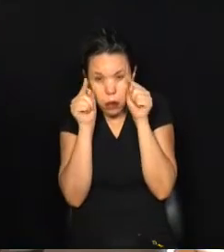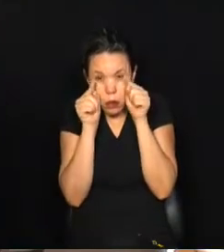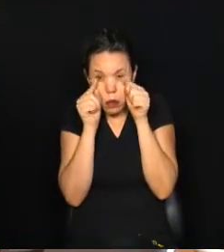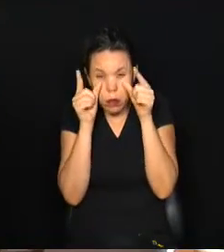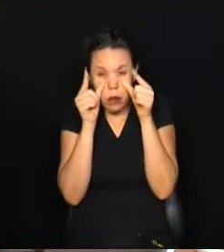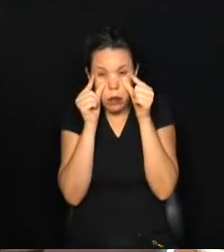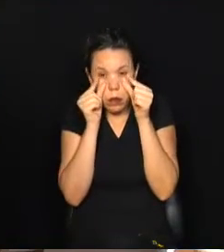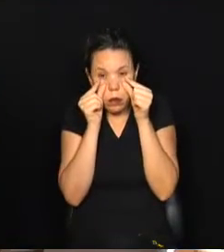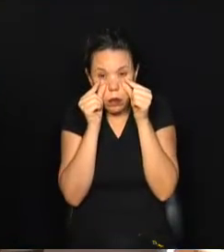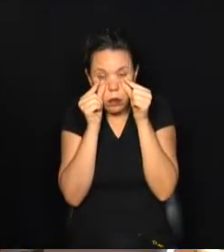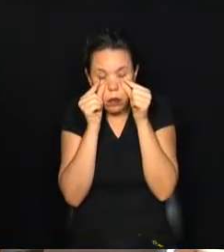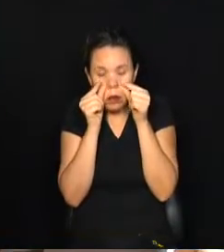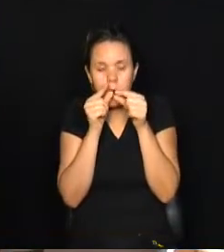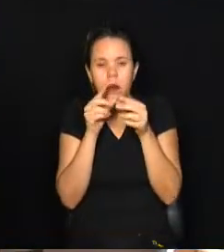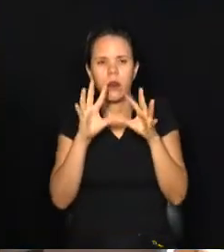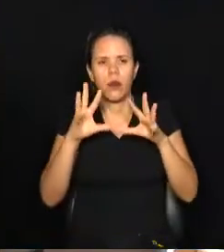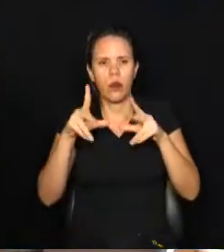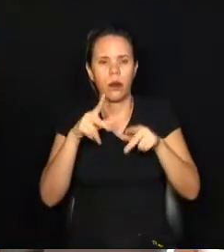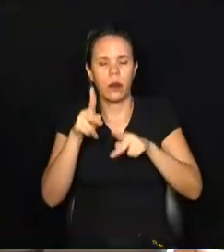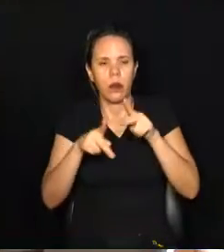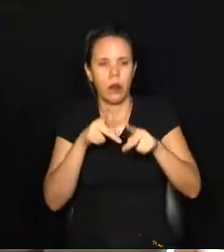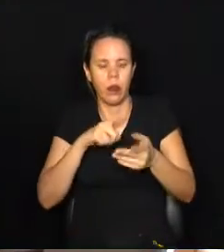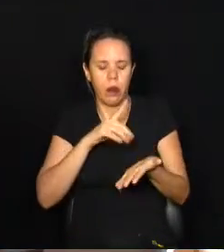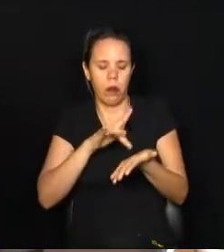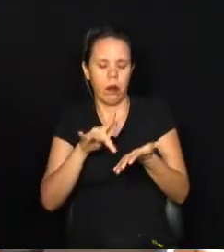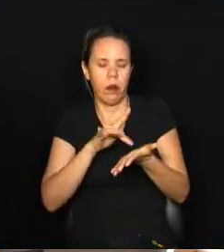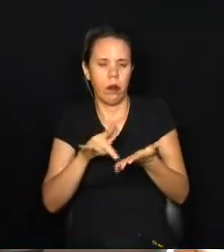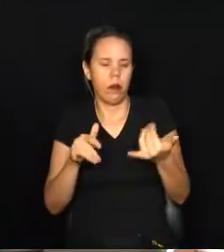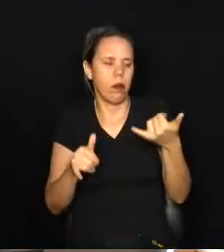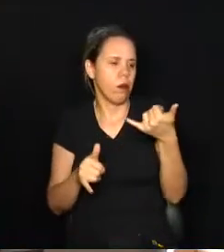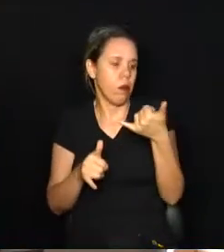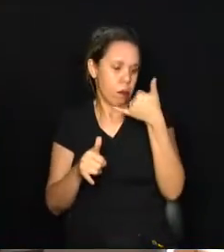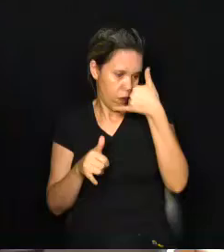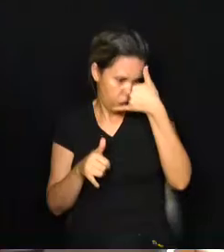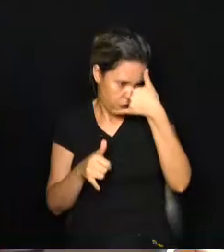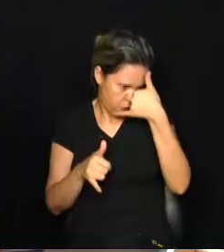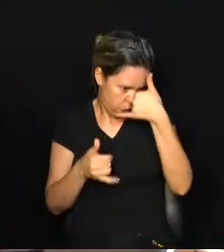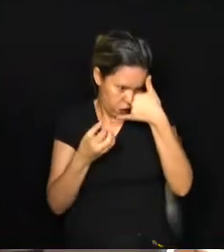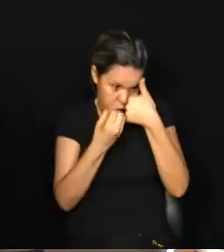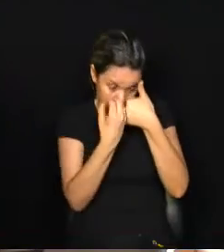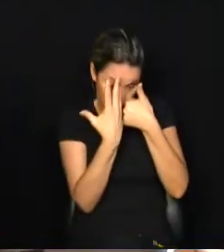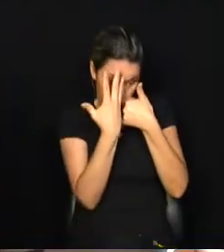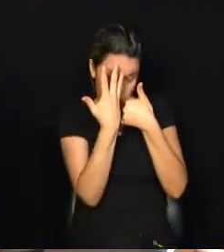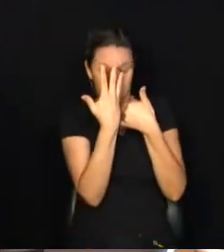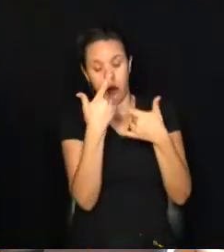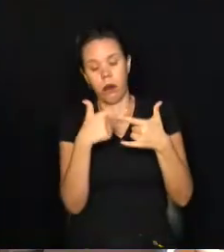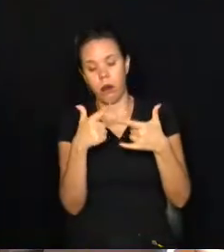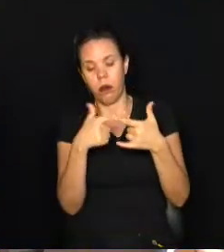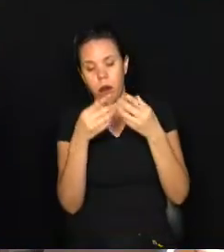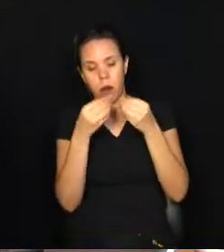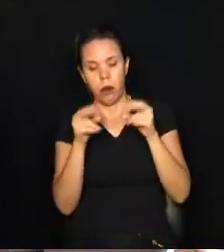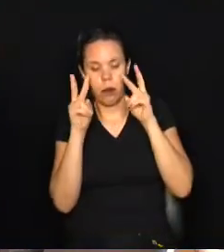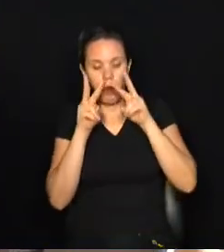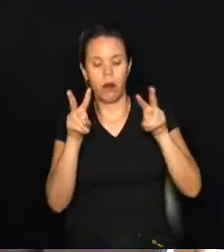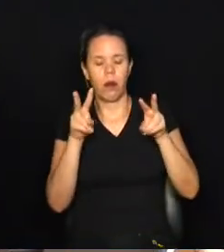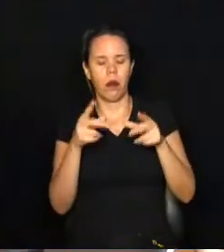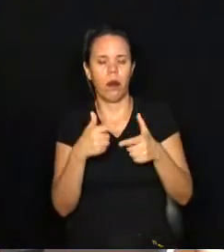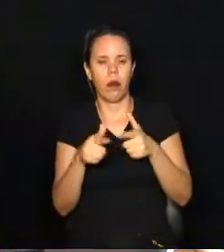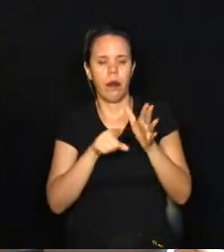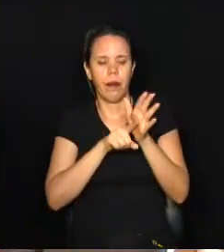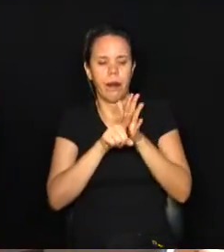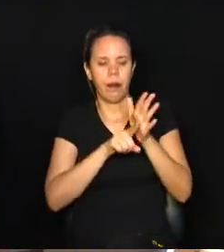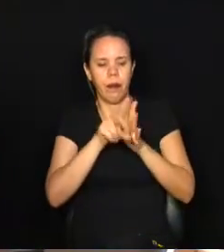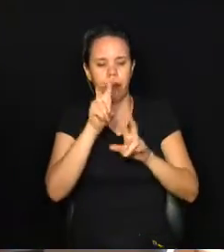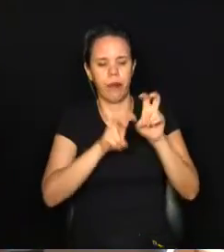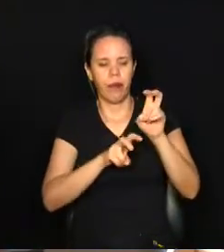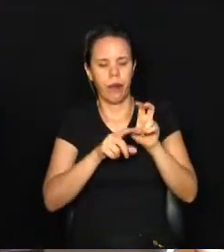informática, todo garoto tem um tablet, tem um smartphone, e levando em conta que as estatísticas dizem